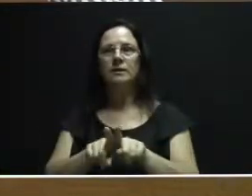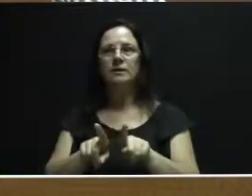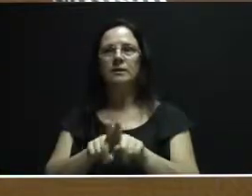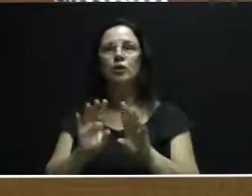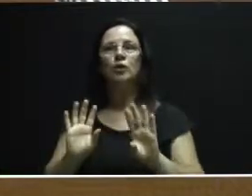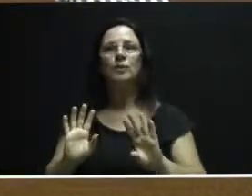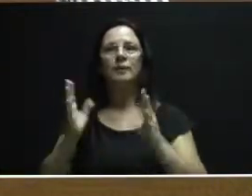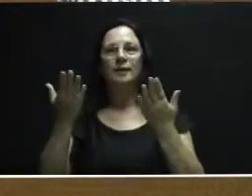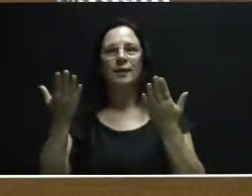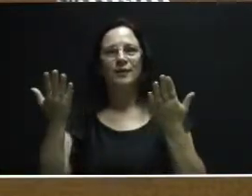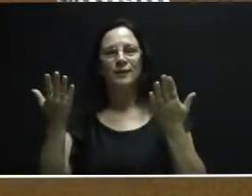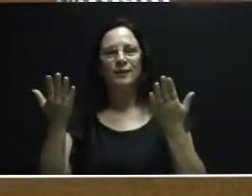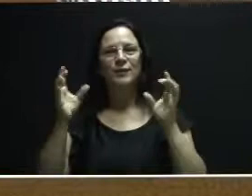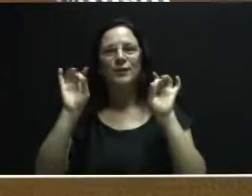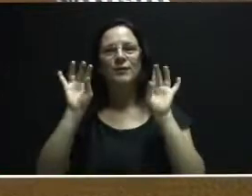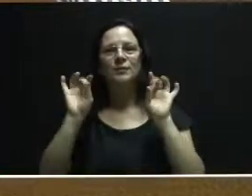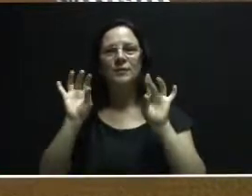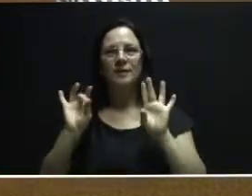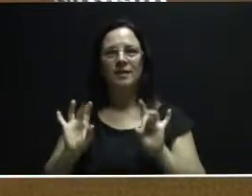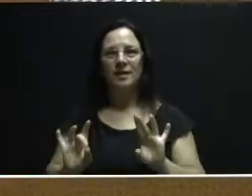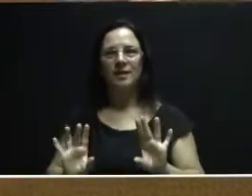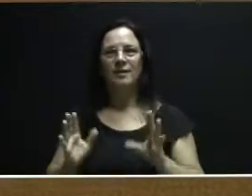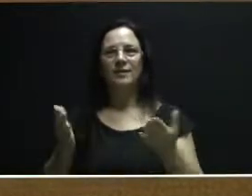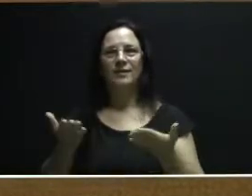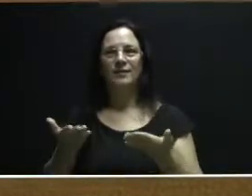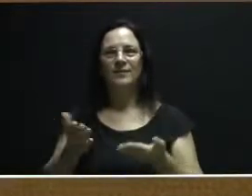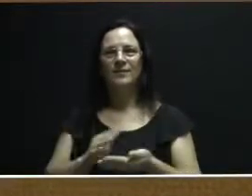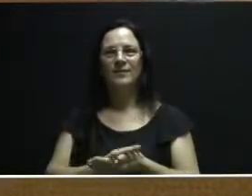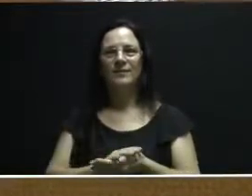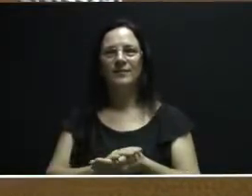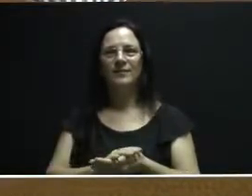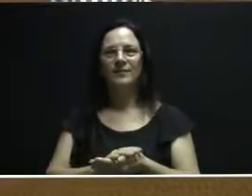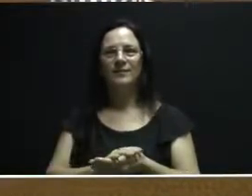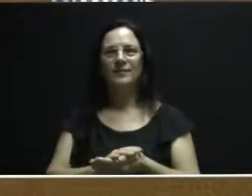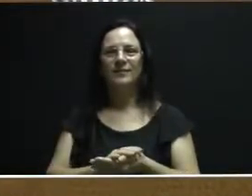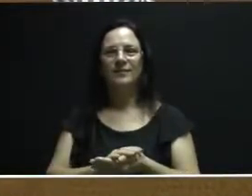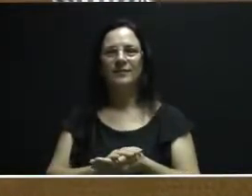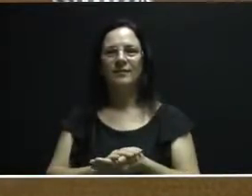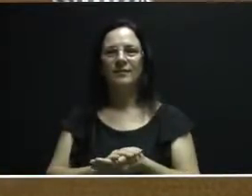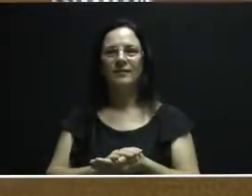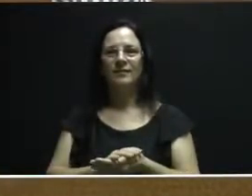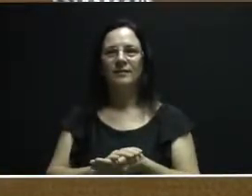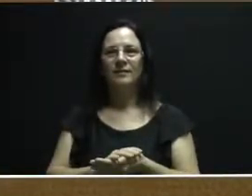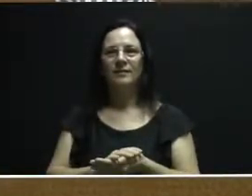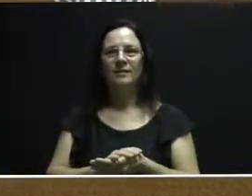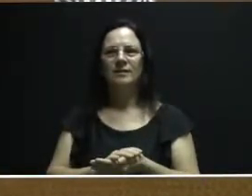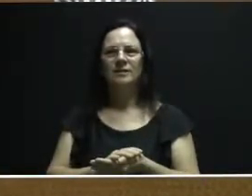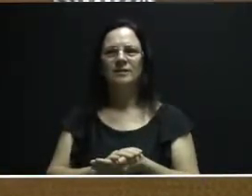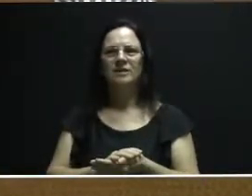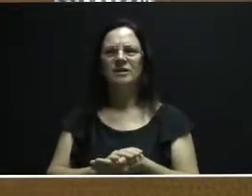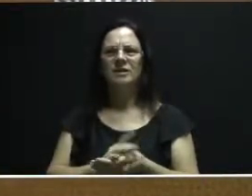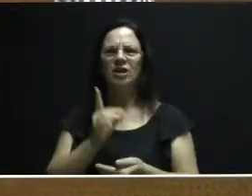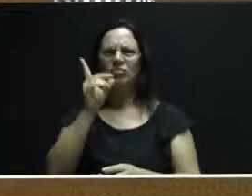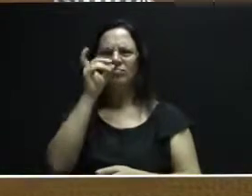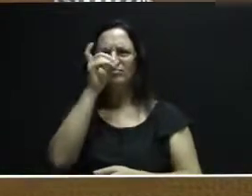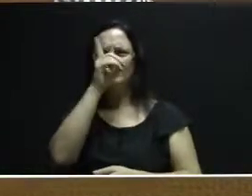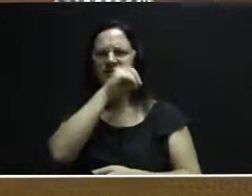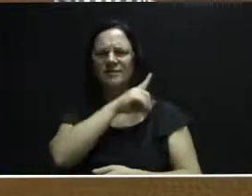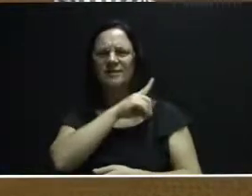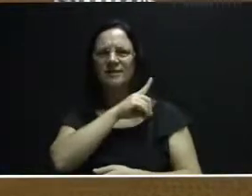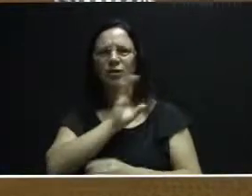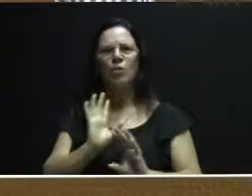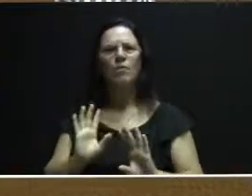de hoje, que é a referência toda, essa turma de homenageados. É tão difícil a gente ser homenageado no